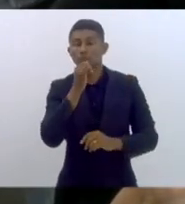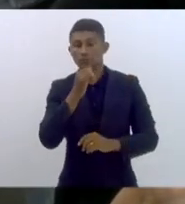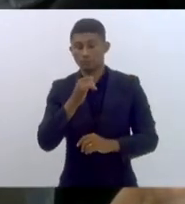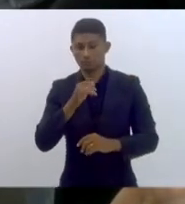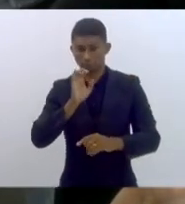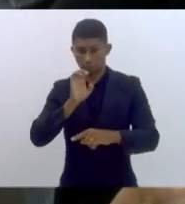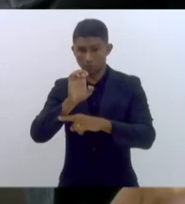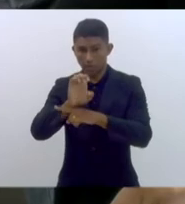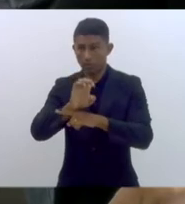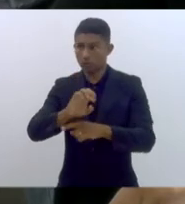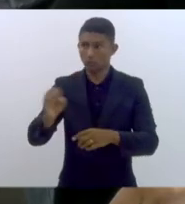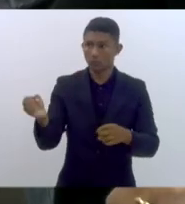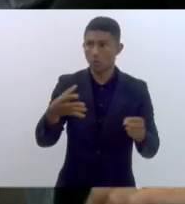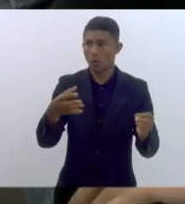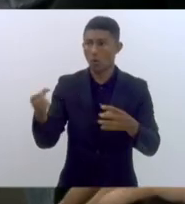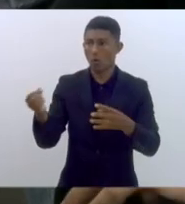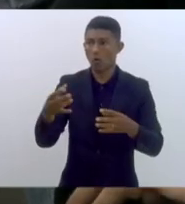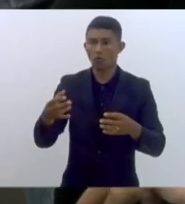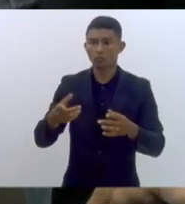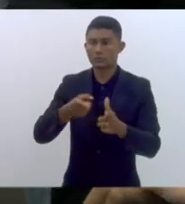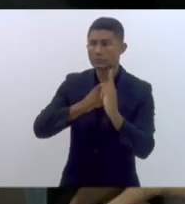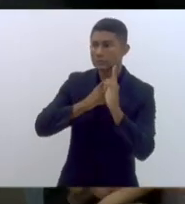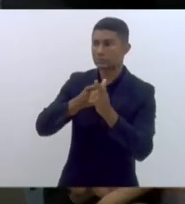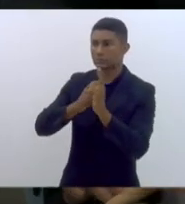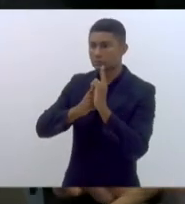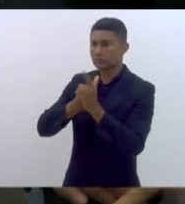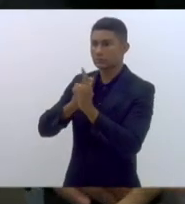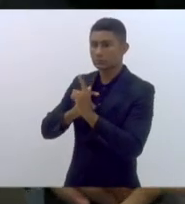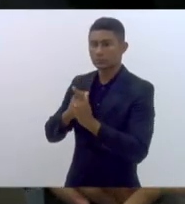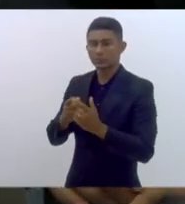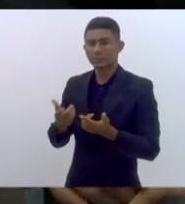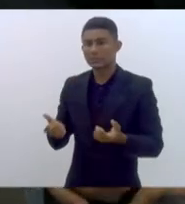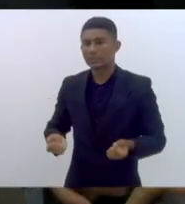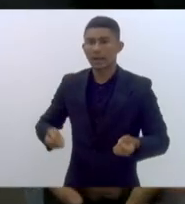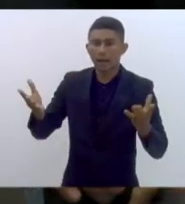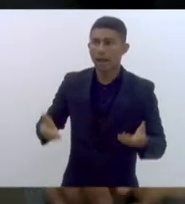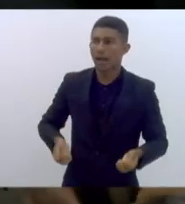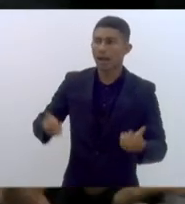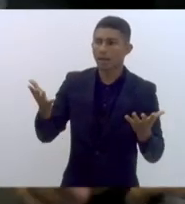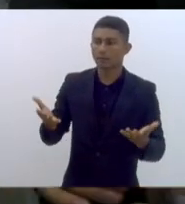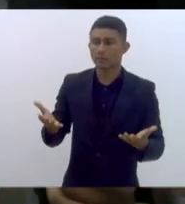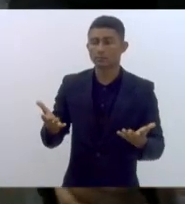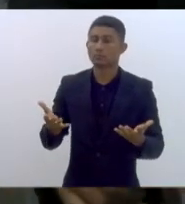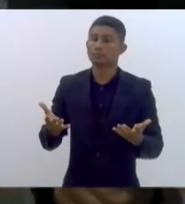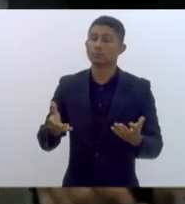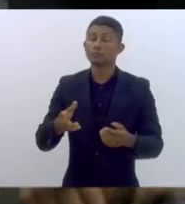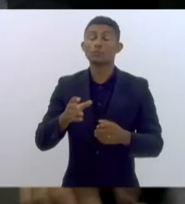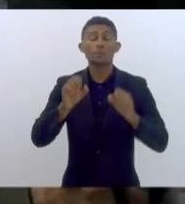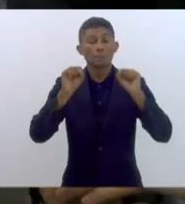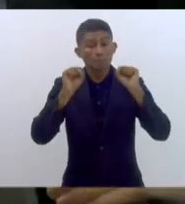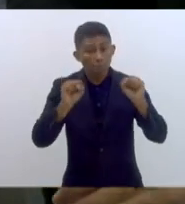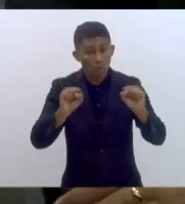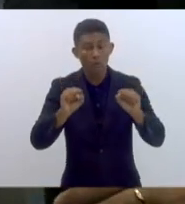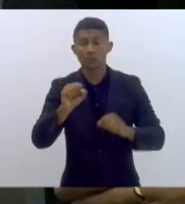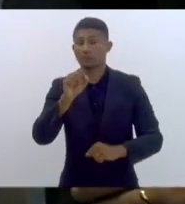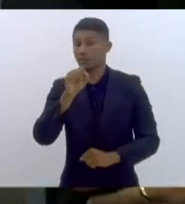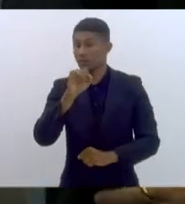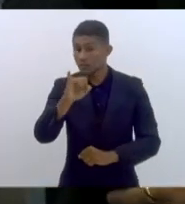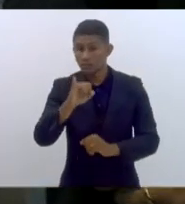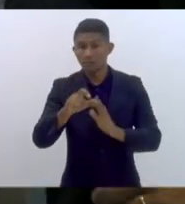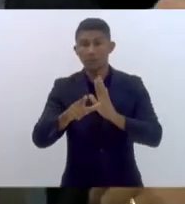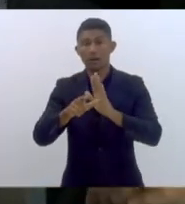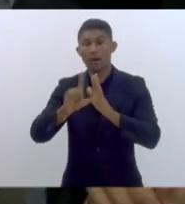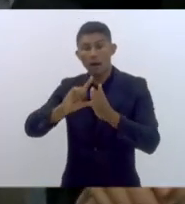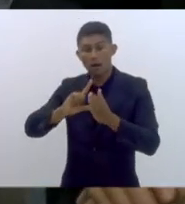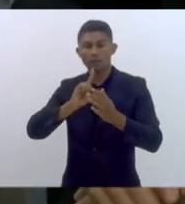novos aumentos de despesa em questão de pessoal, só pode ser realizado se o Estado apresentar uma prévia